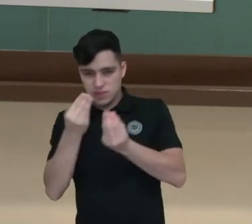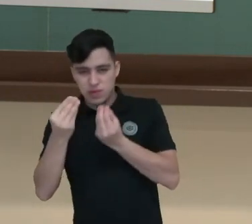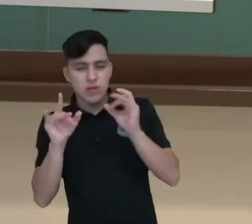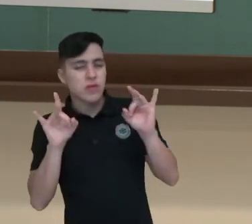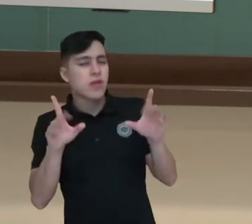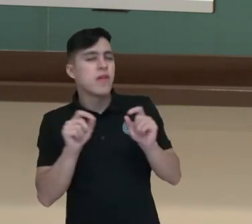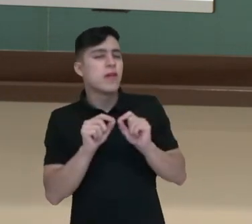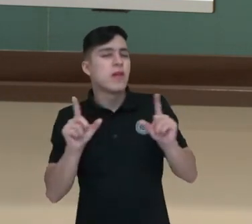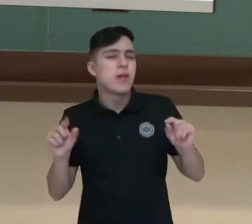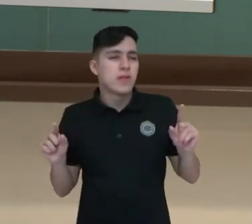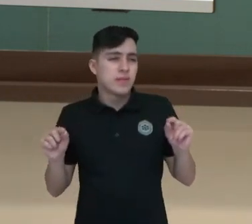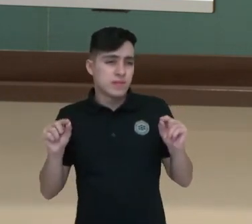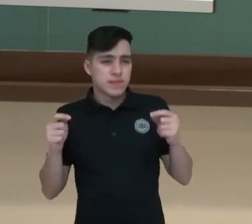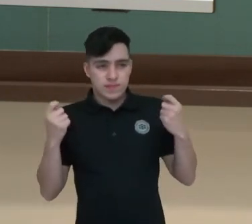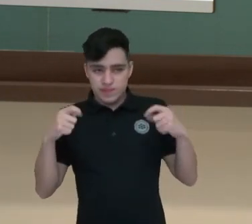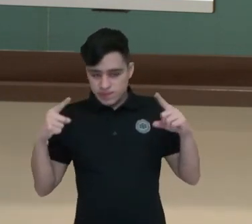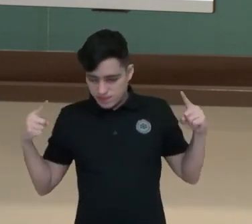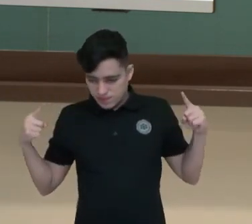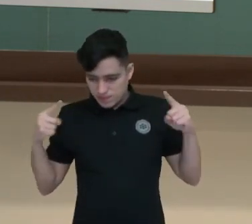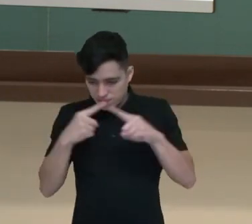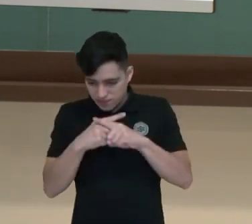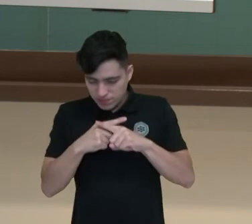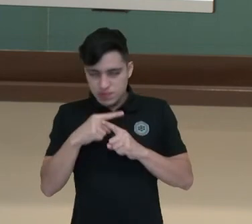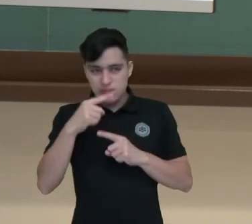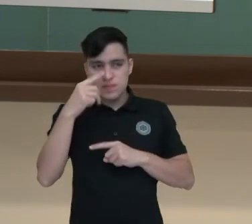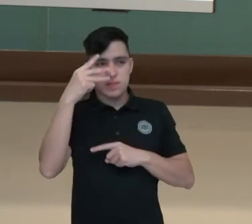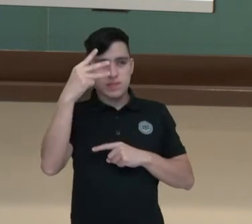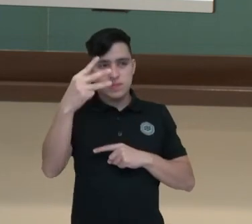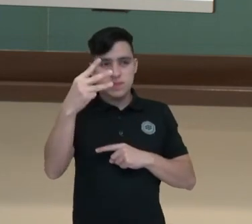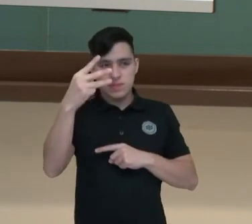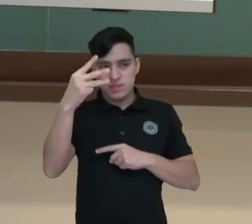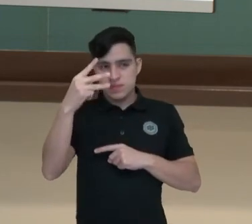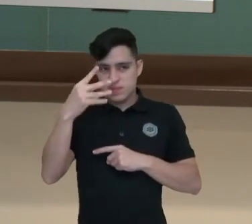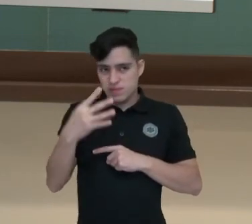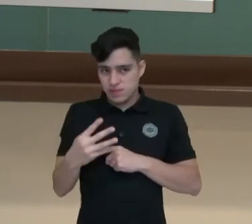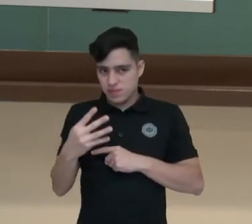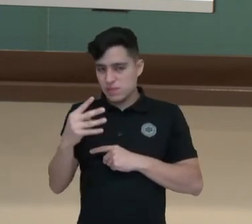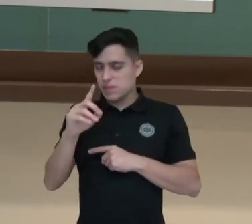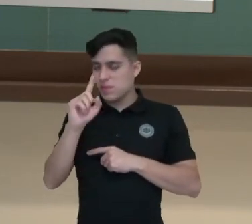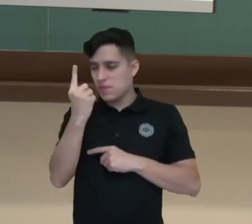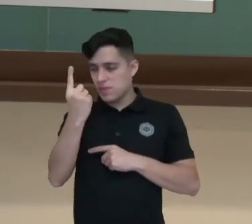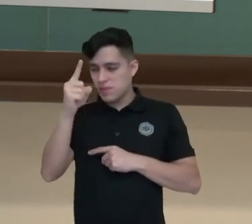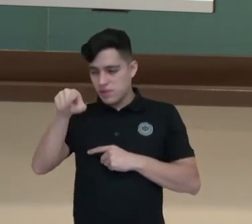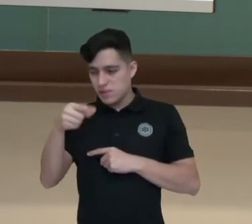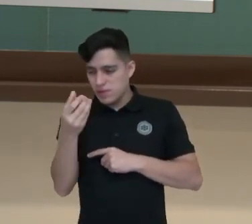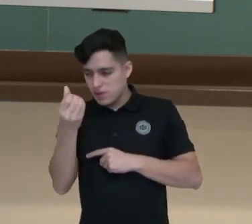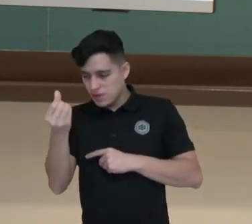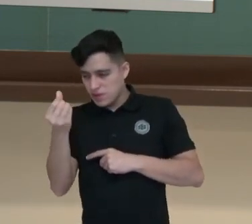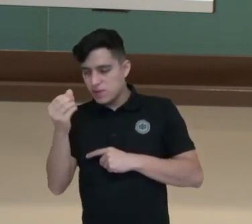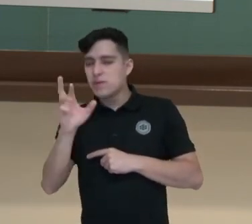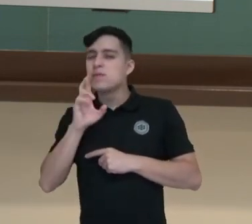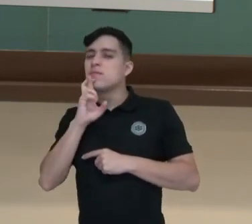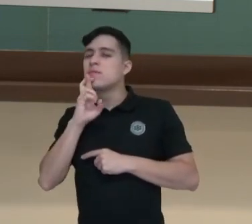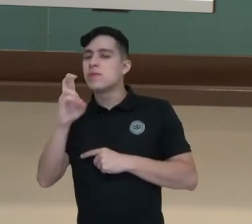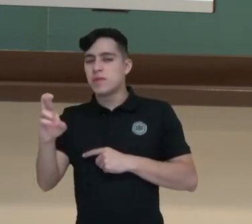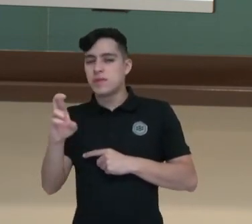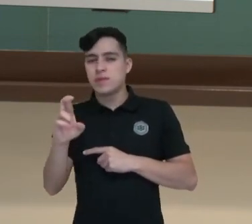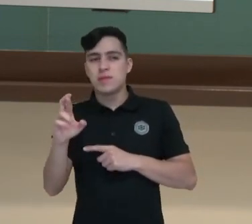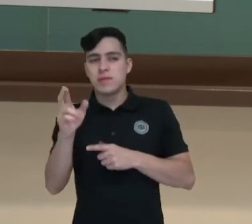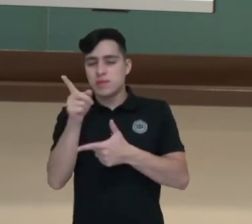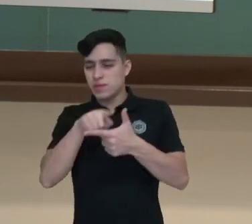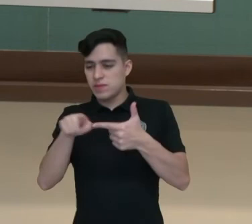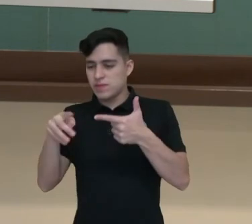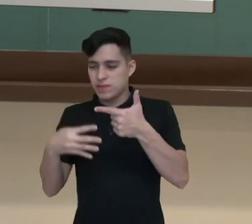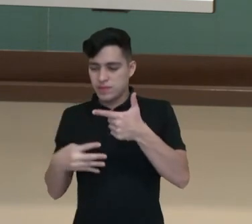eu fazer, pessoal? Basta eu multiplicar 3 que multiplica 1,6, o resultado divide